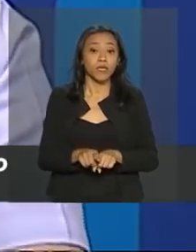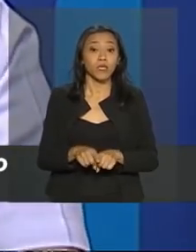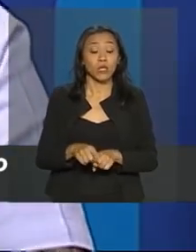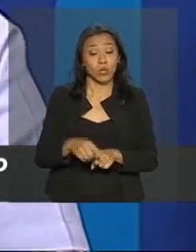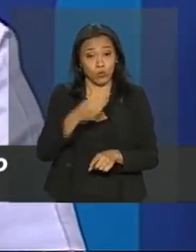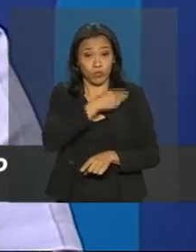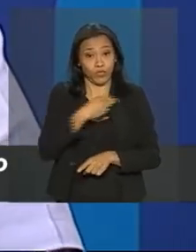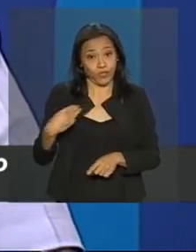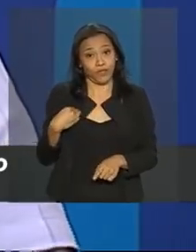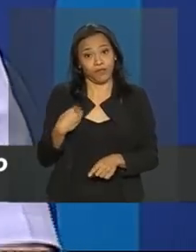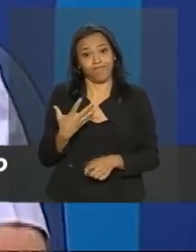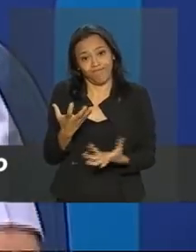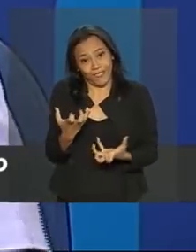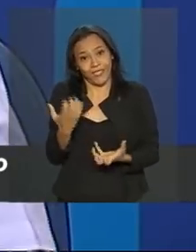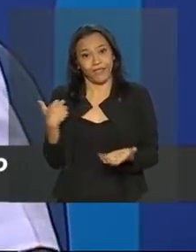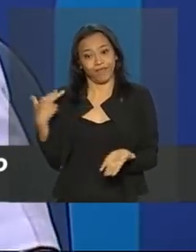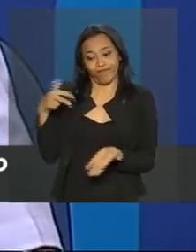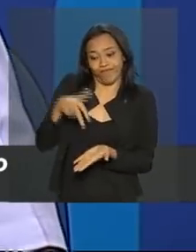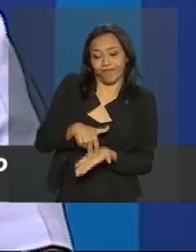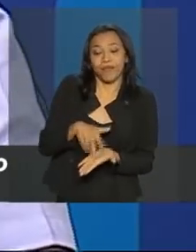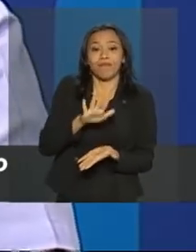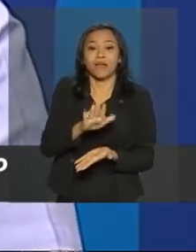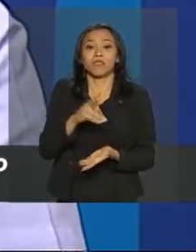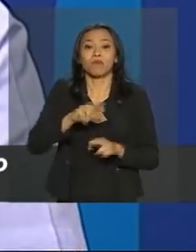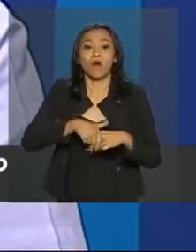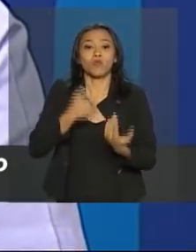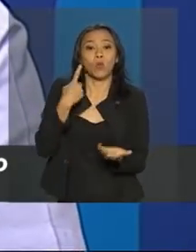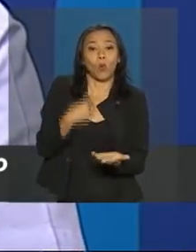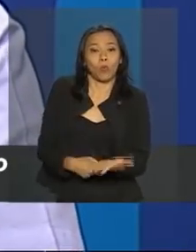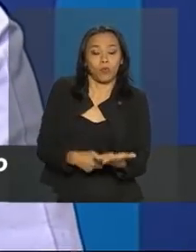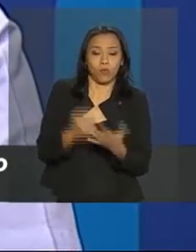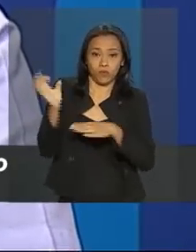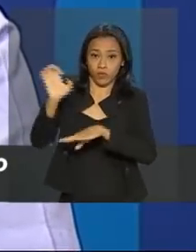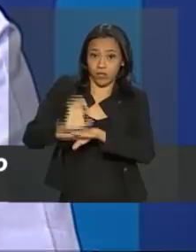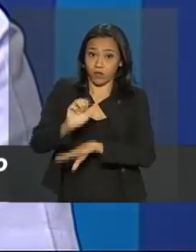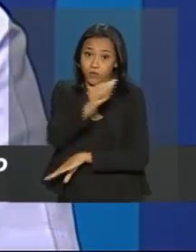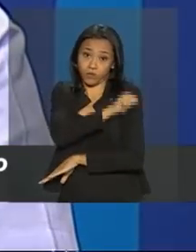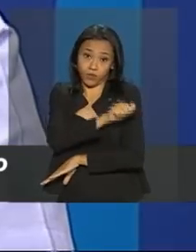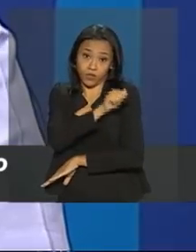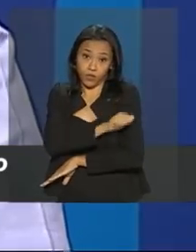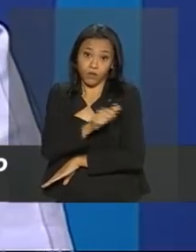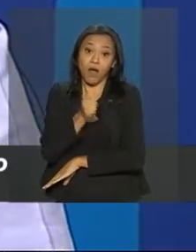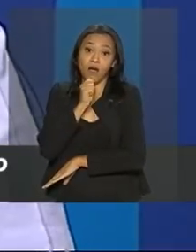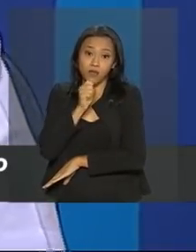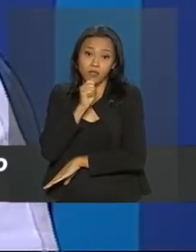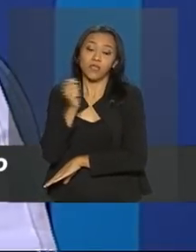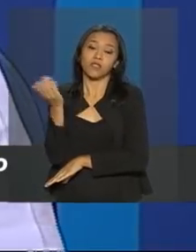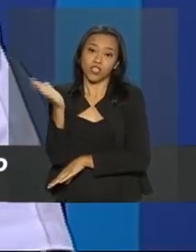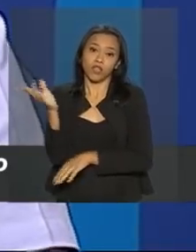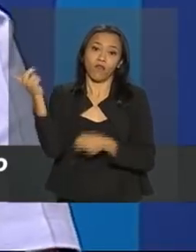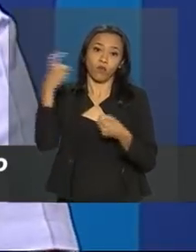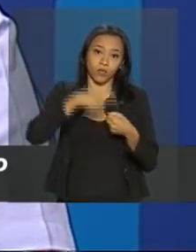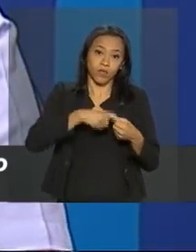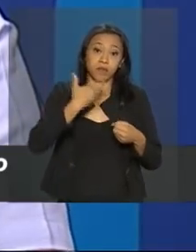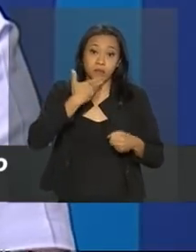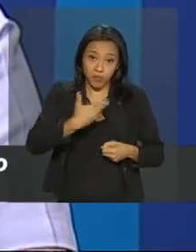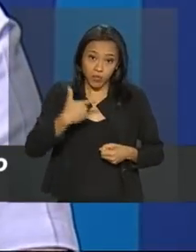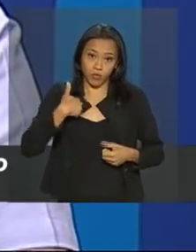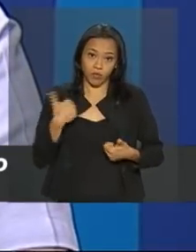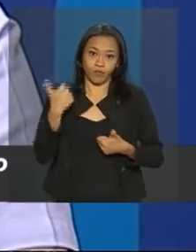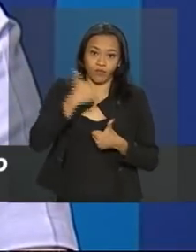presente porém por enquanto uma agenda no rio de janeiro ele ainda está em deslocamento pediu comparecesse